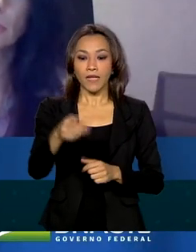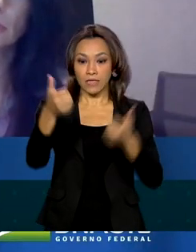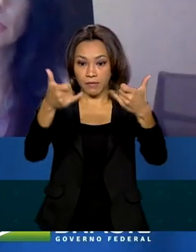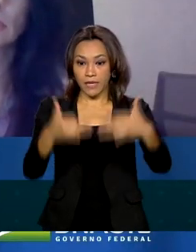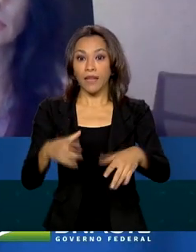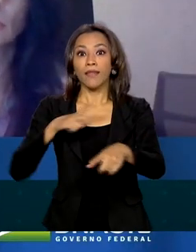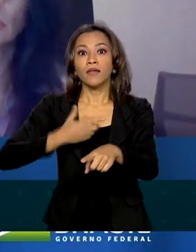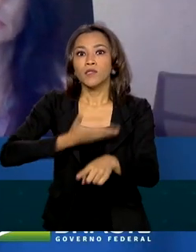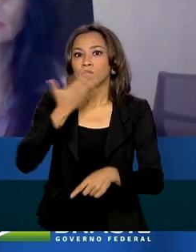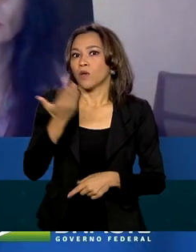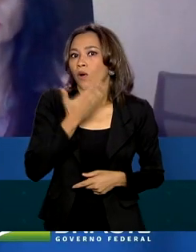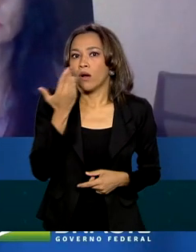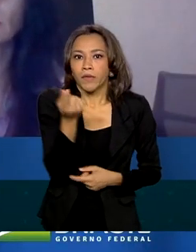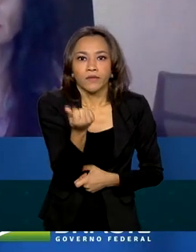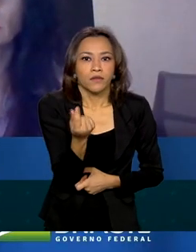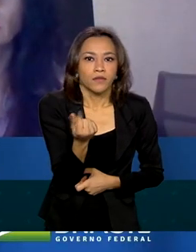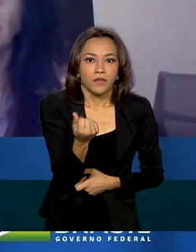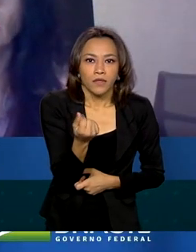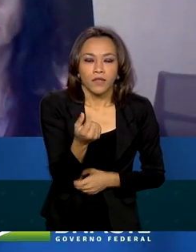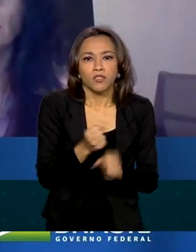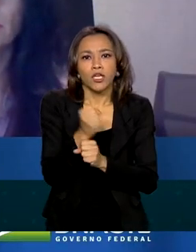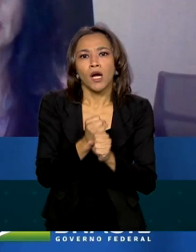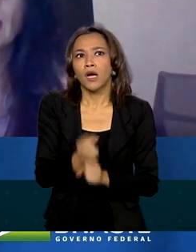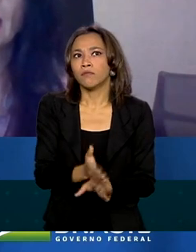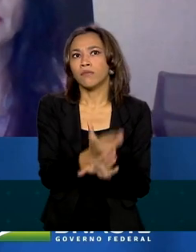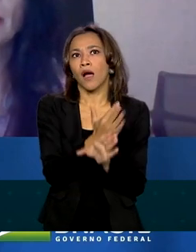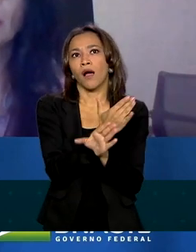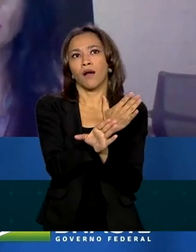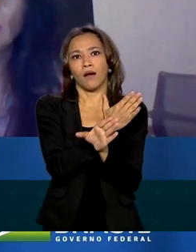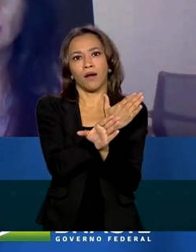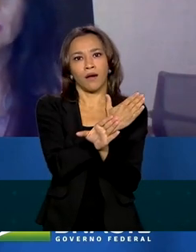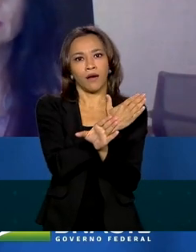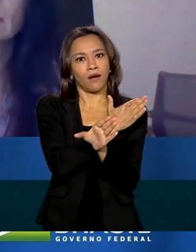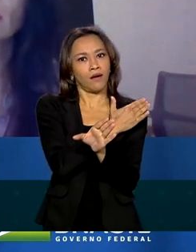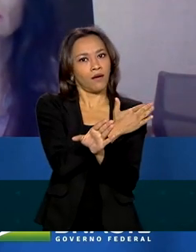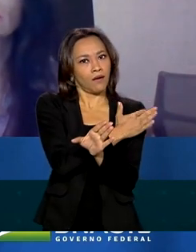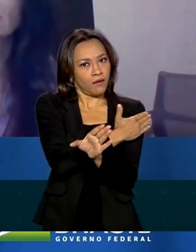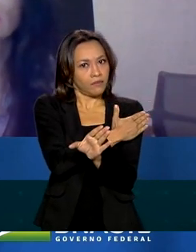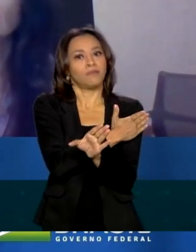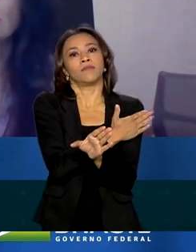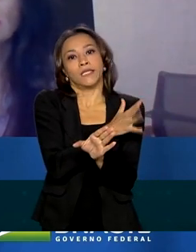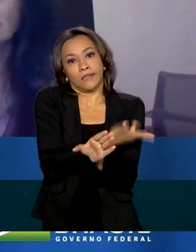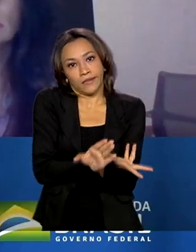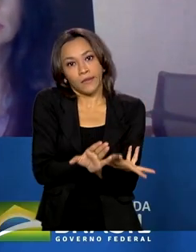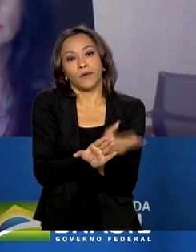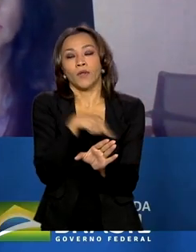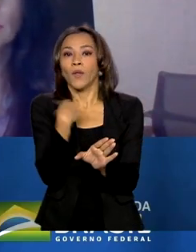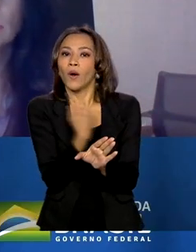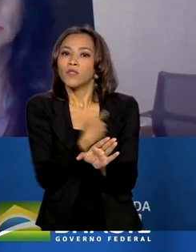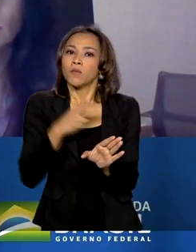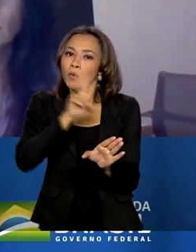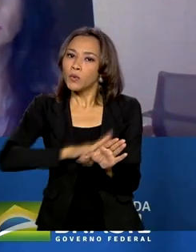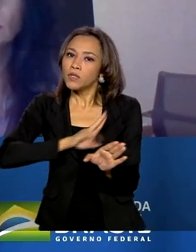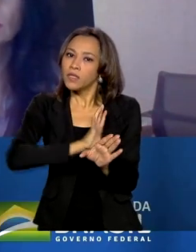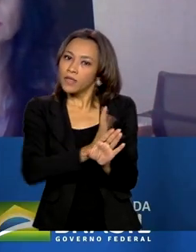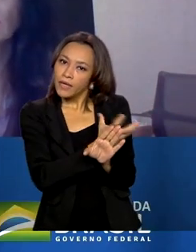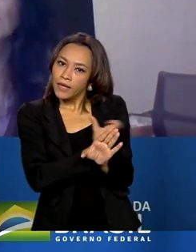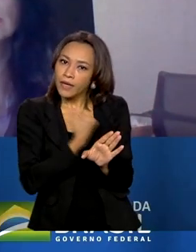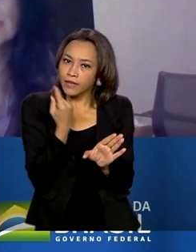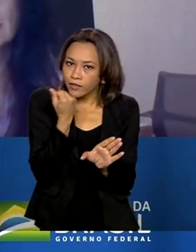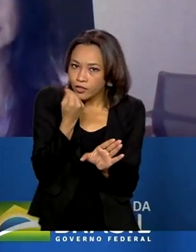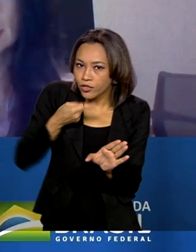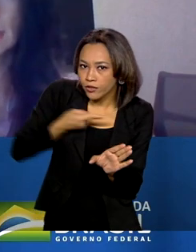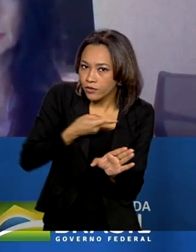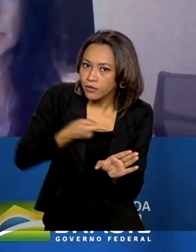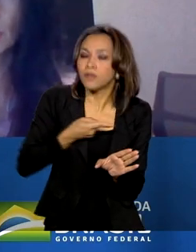recursos para ir de anos anteriores que o contribuinte pagou a maior então a gente tá usando essa sobra de recursos